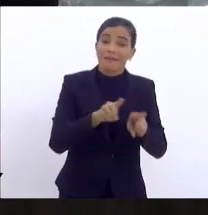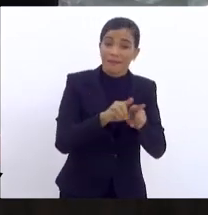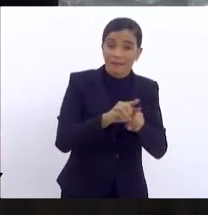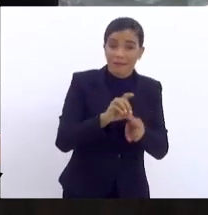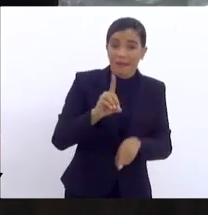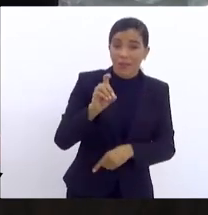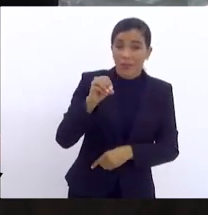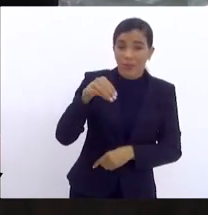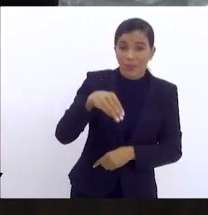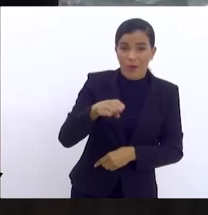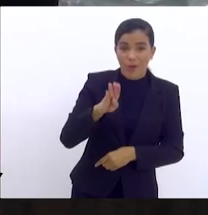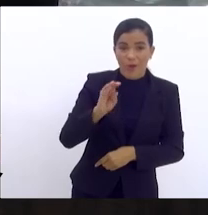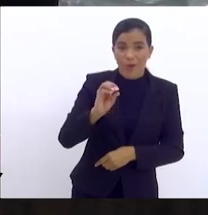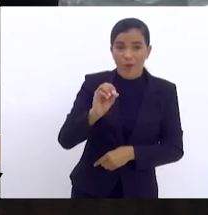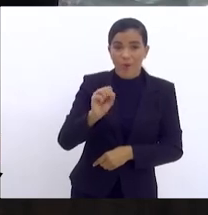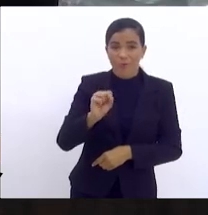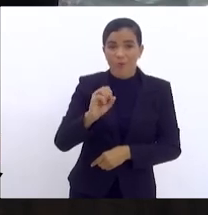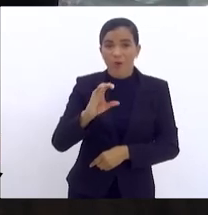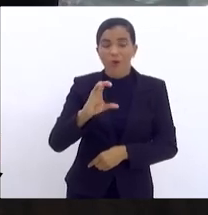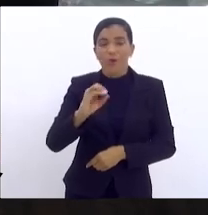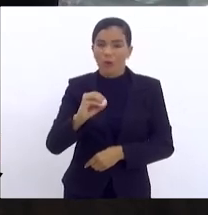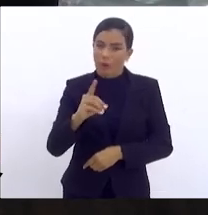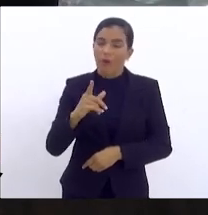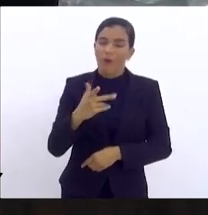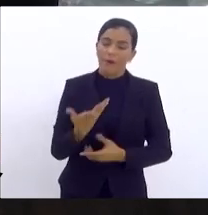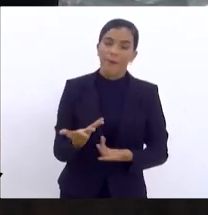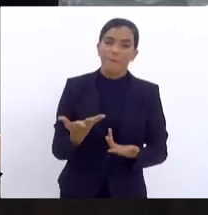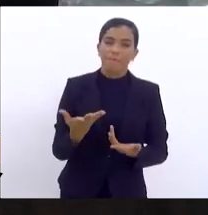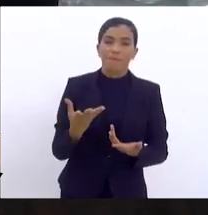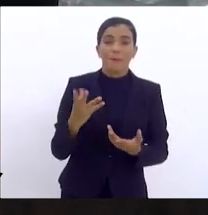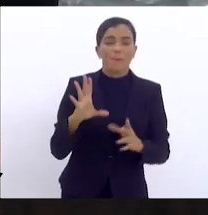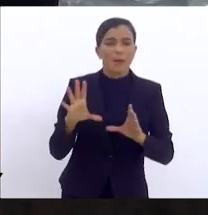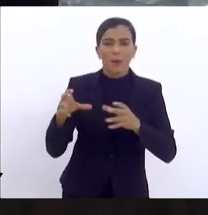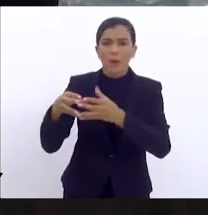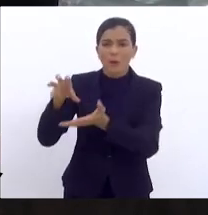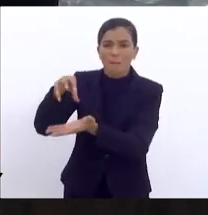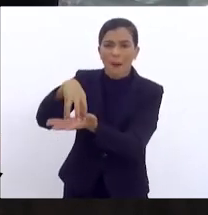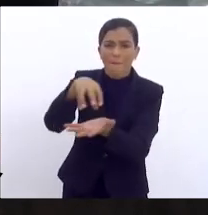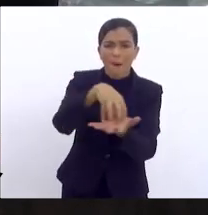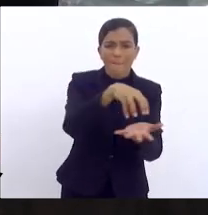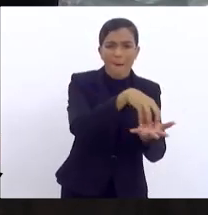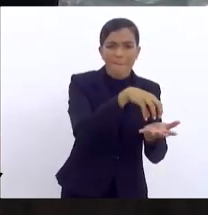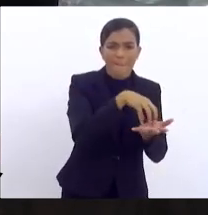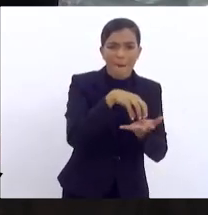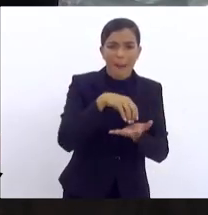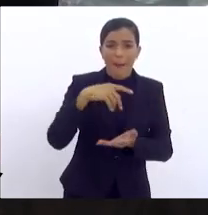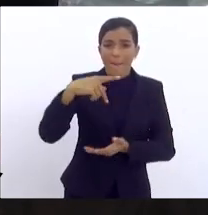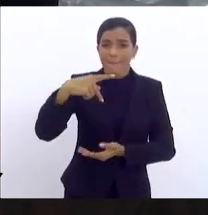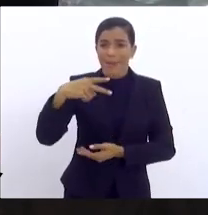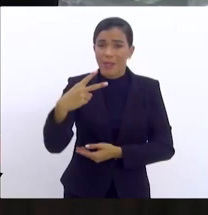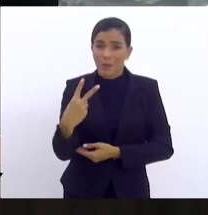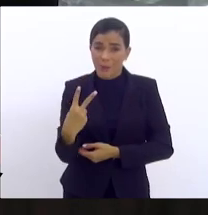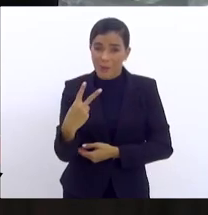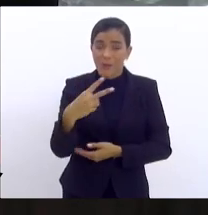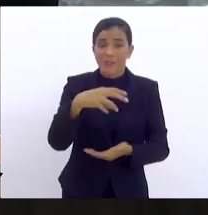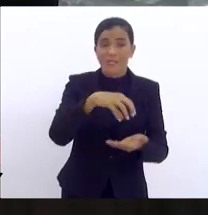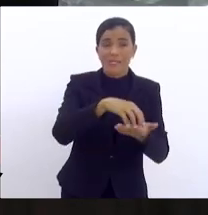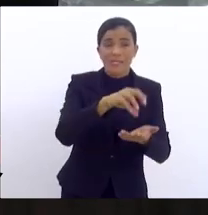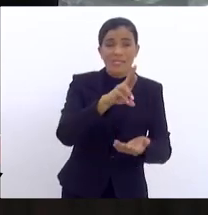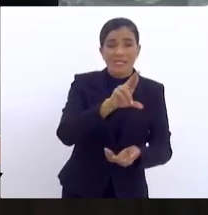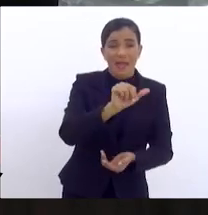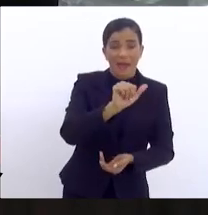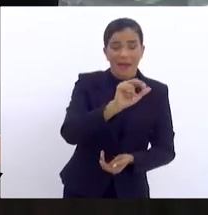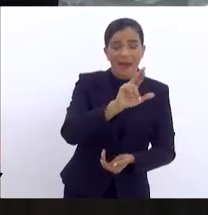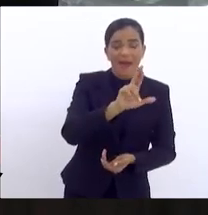lugares e todas as informações eu tento passar o máximo para todas as guarnições que estão lá para sala para P2 e até para o senhor